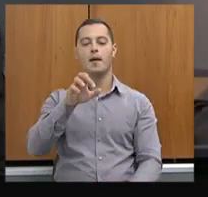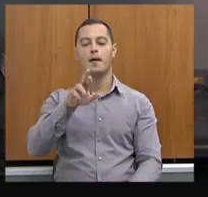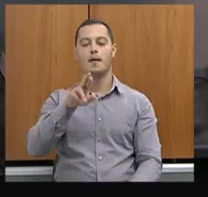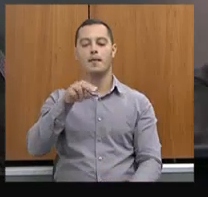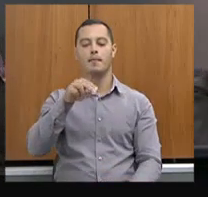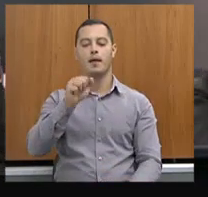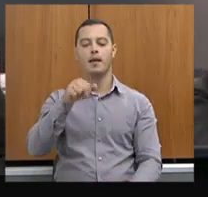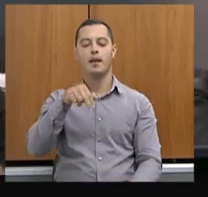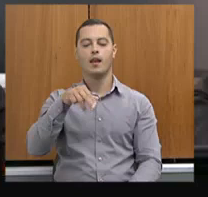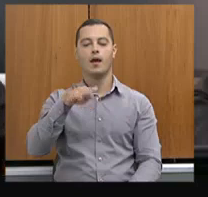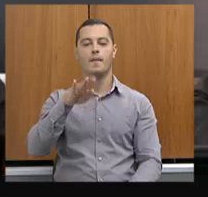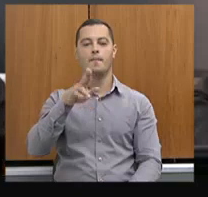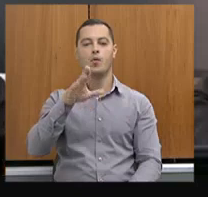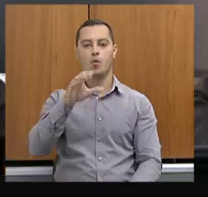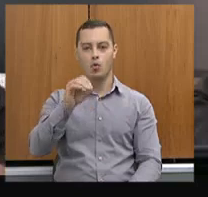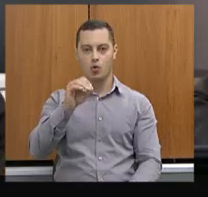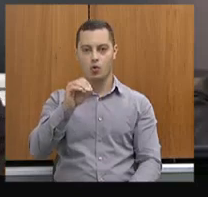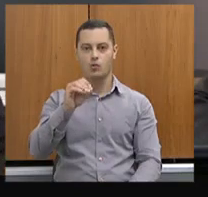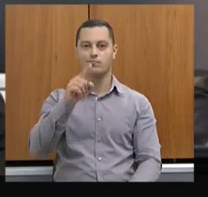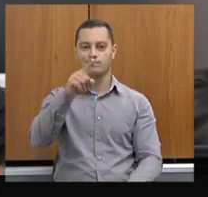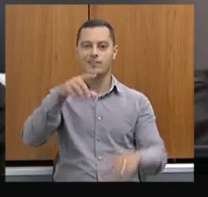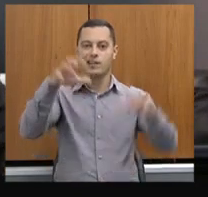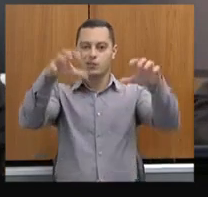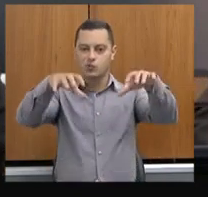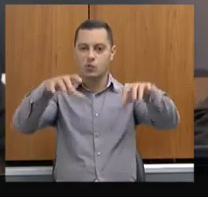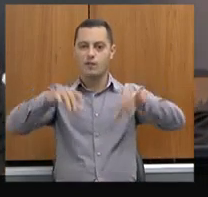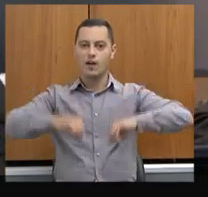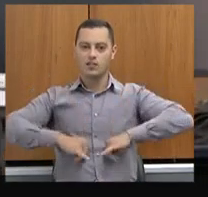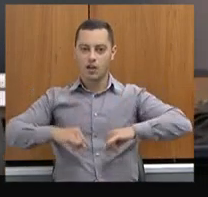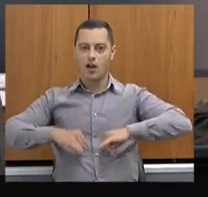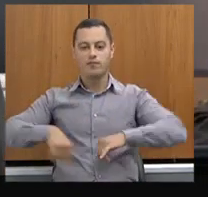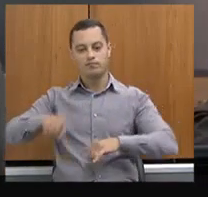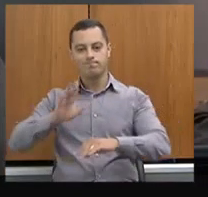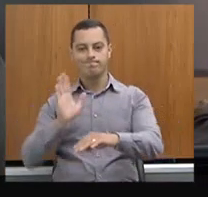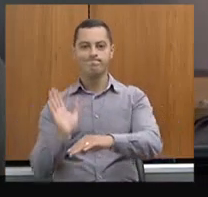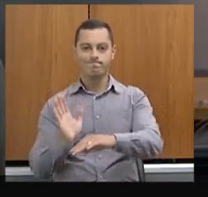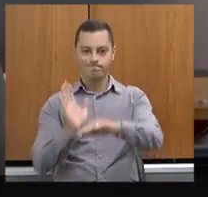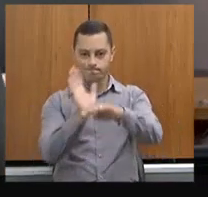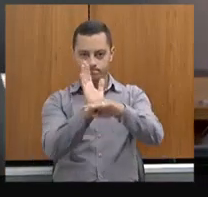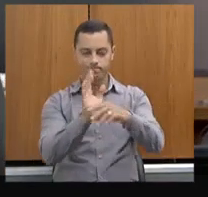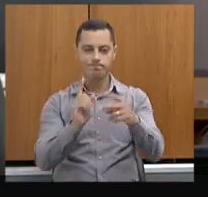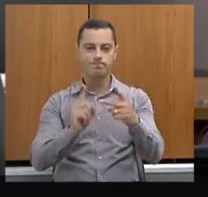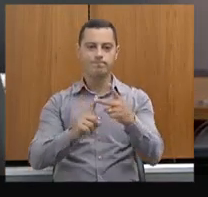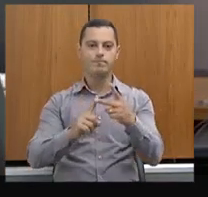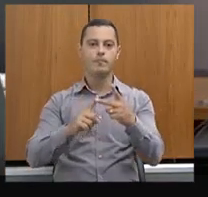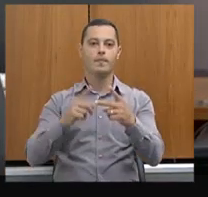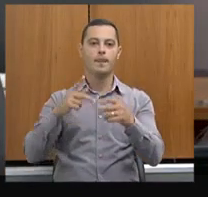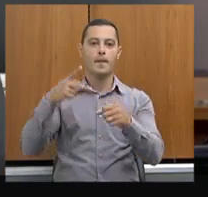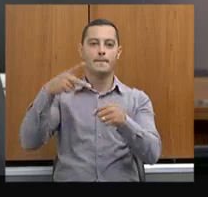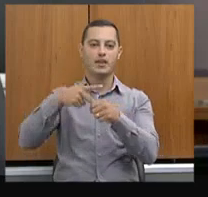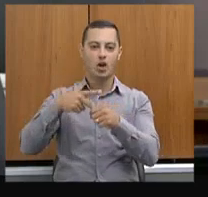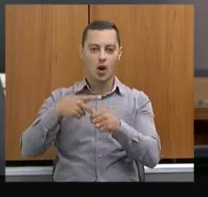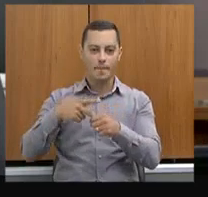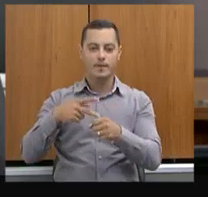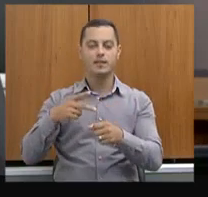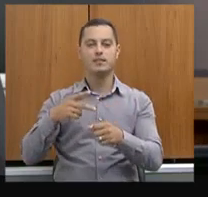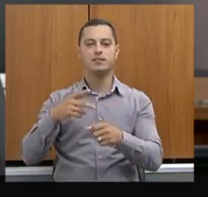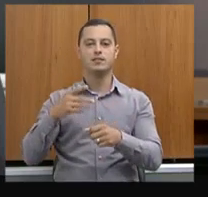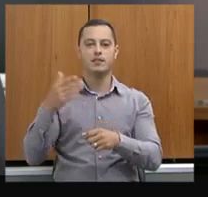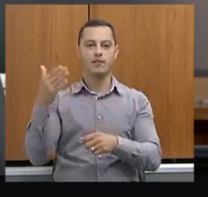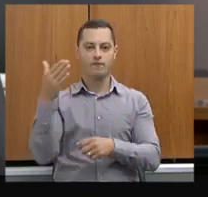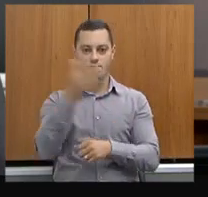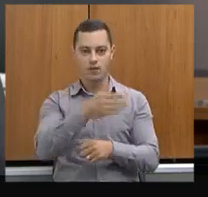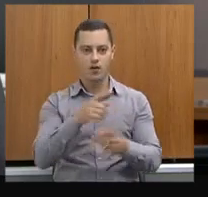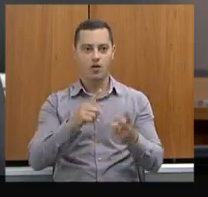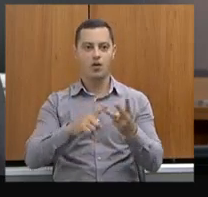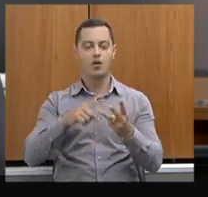irmãos pernambucanos pernambucanos sofreram da mesma forma em Petrópolis da mesma forma no sul da